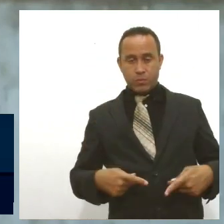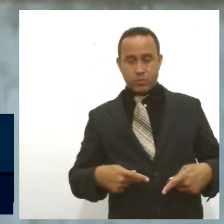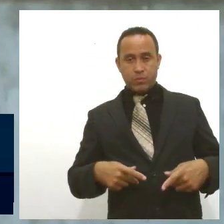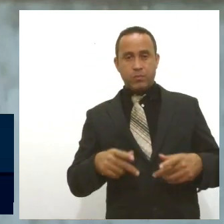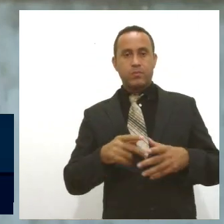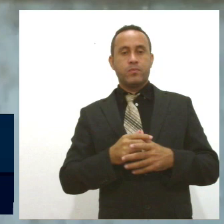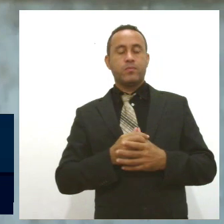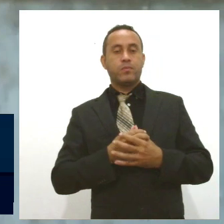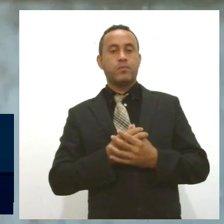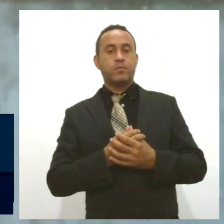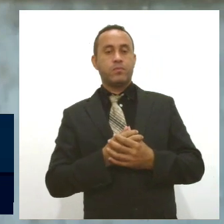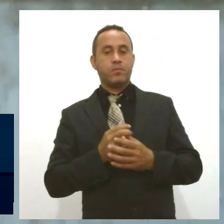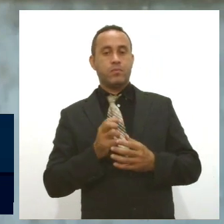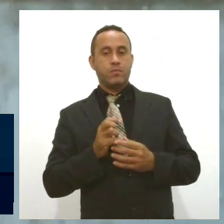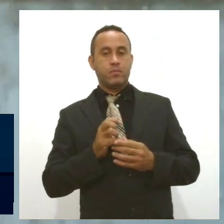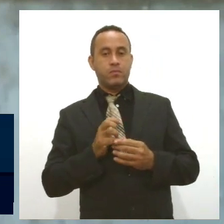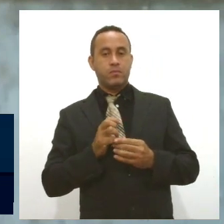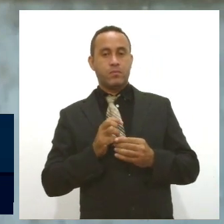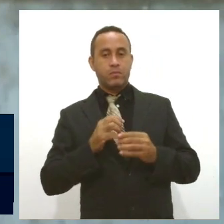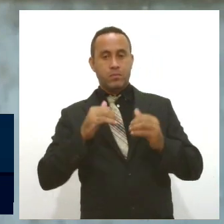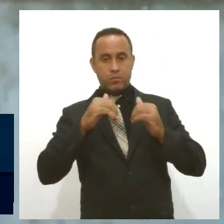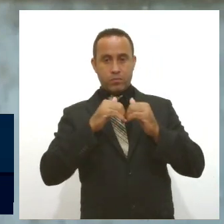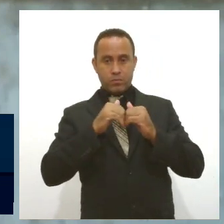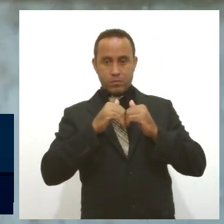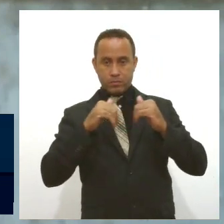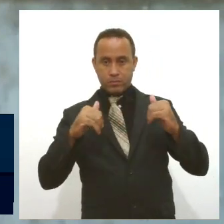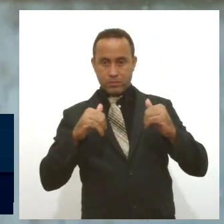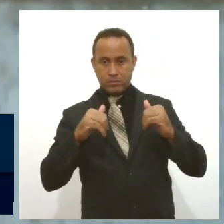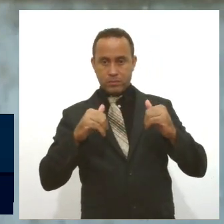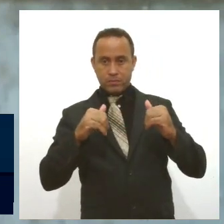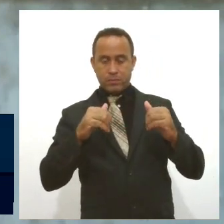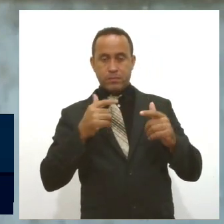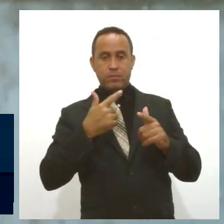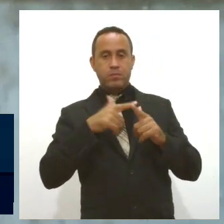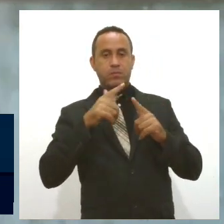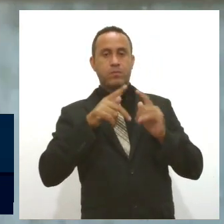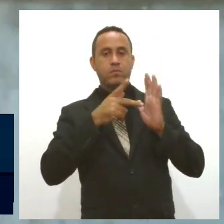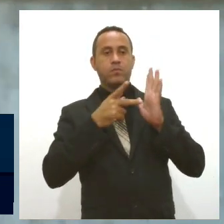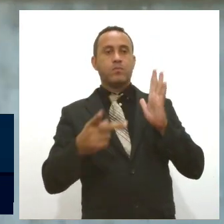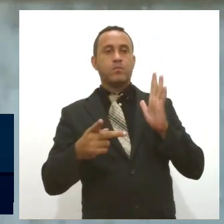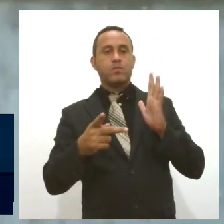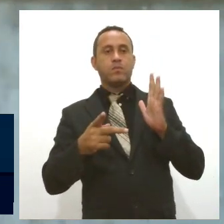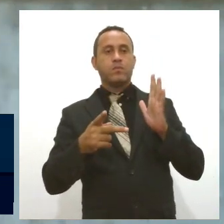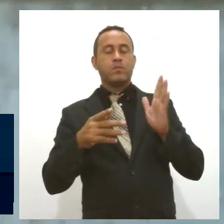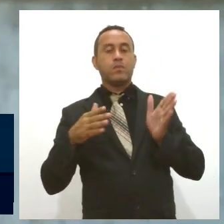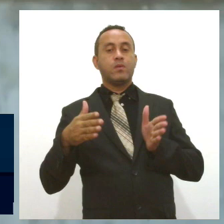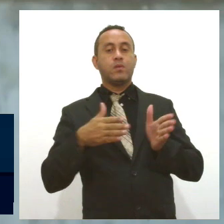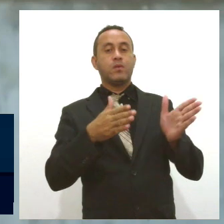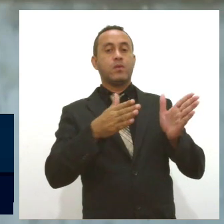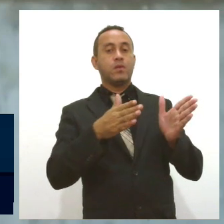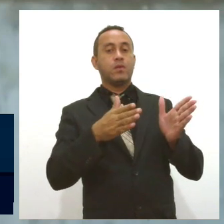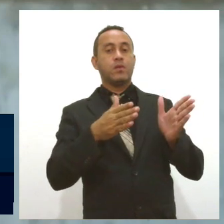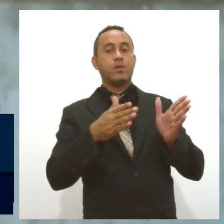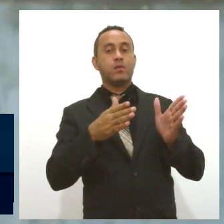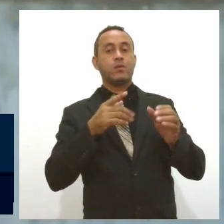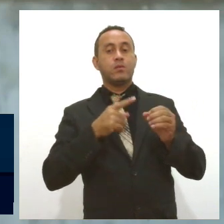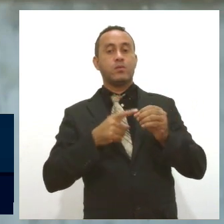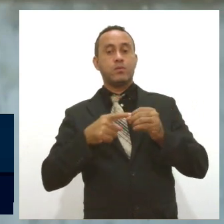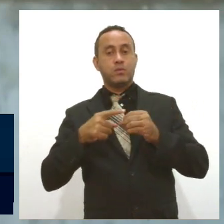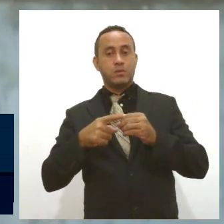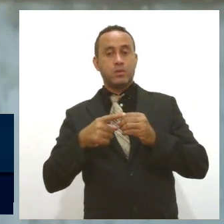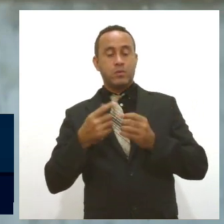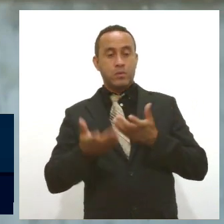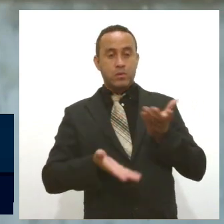2 e Ribeira, tirar aquele sistema do agreste, do qual Ribeirópolis está contido, do colapso do